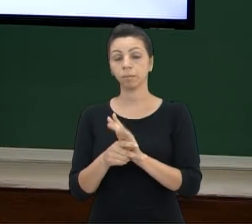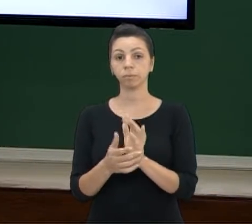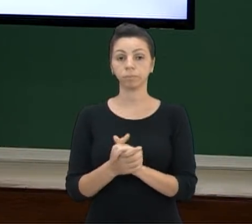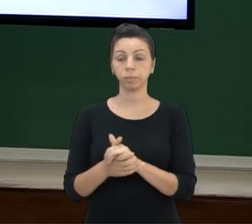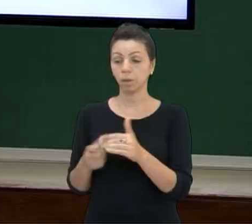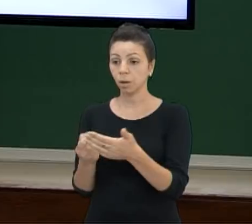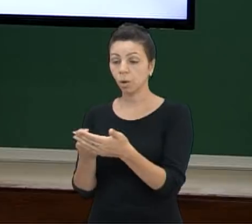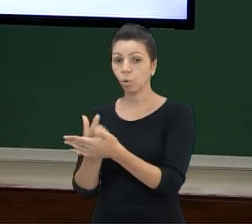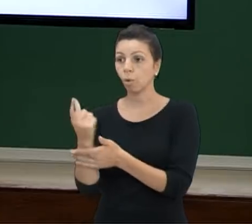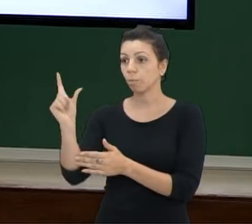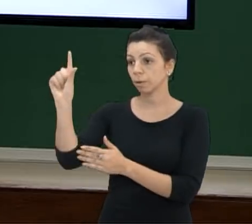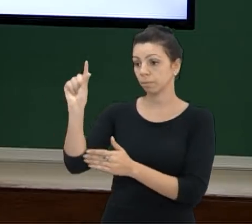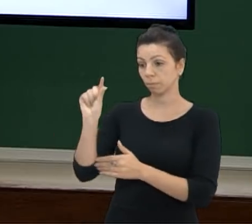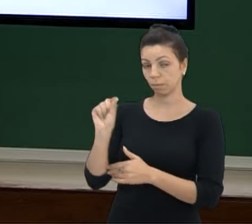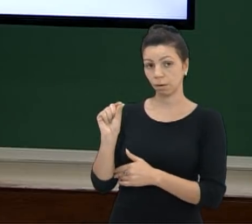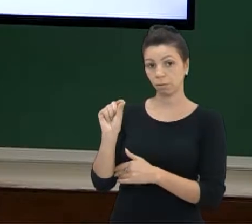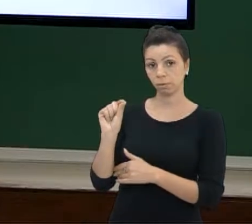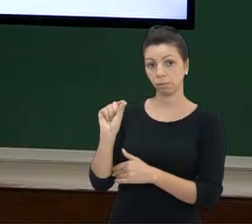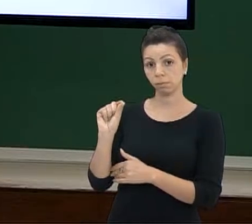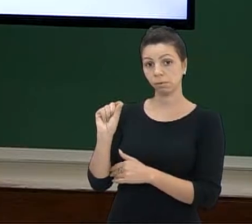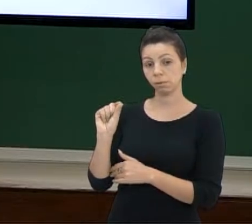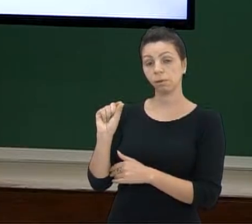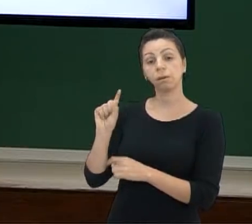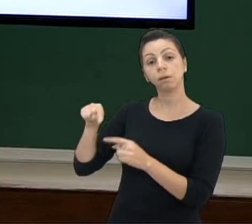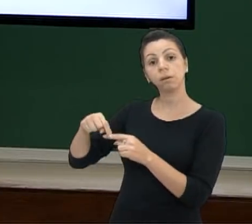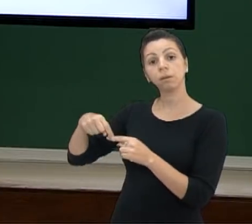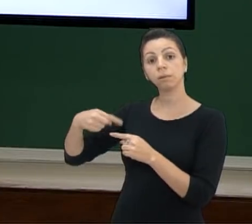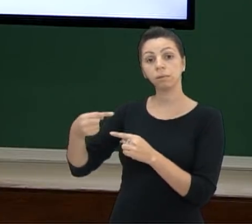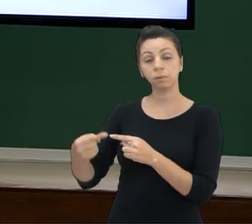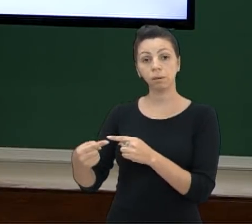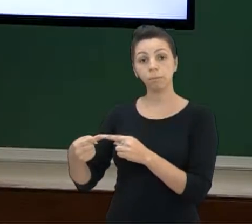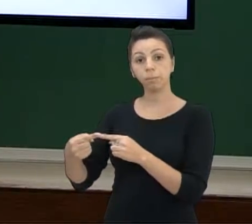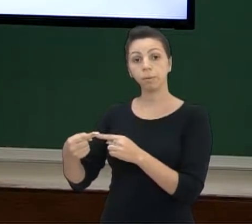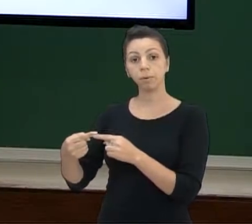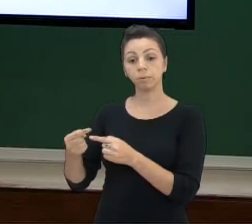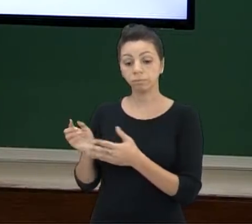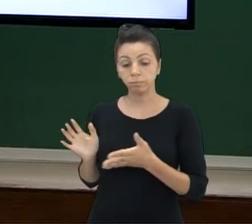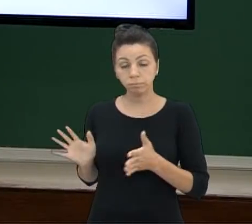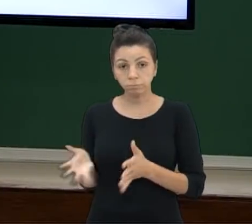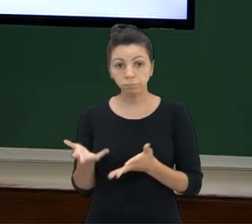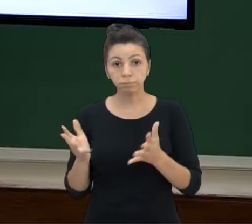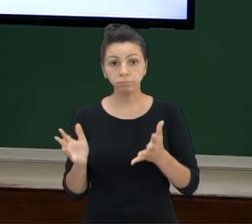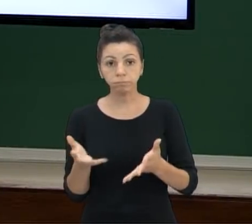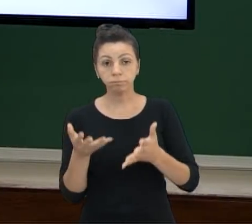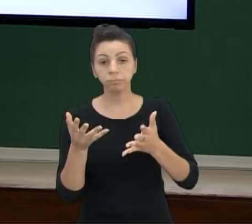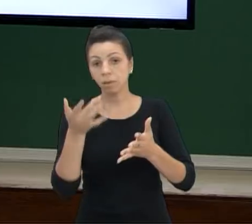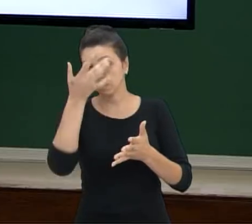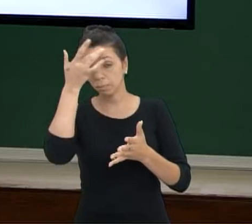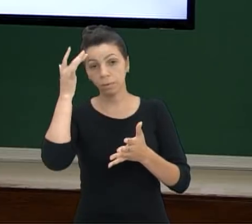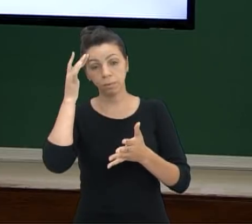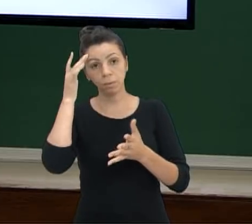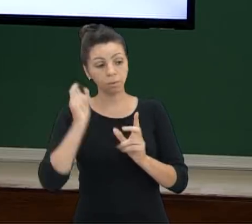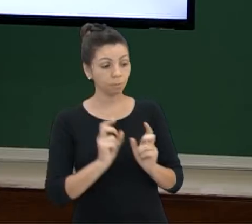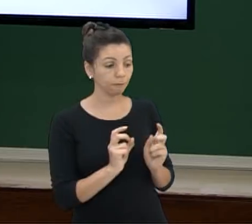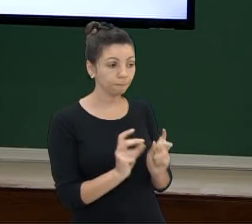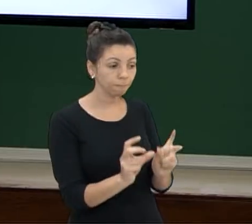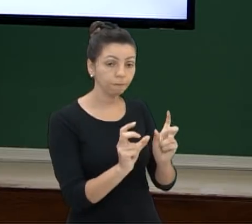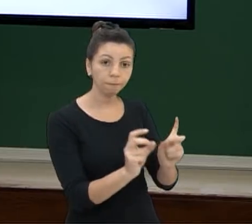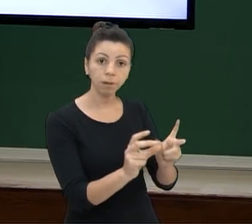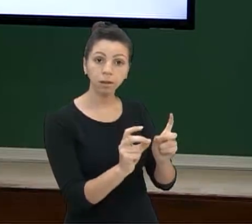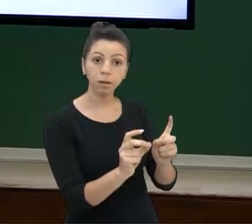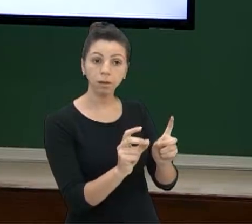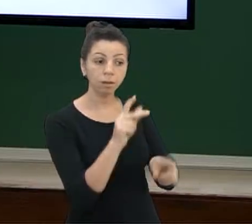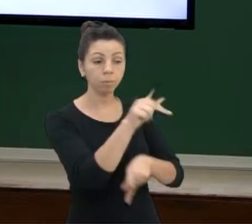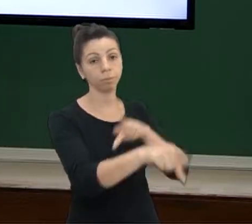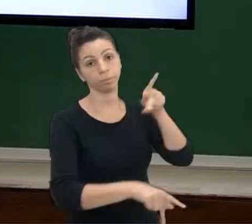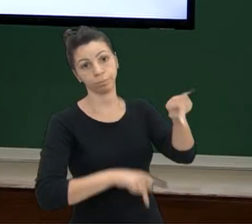produtos a custos baixos. Por consequência, incentiva que os seus comerciantes vendam isso para